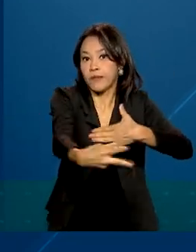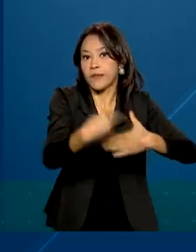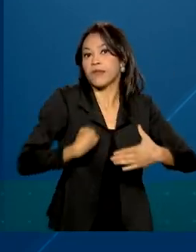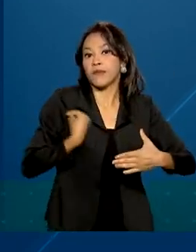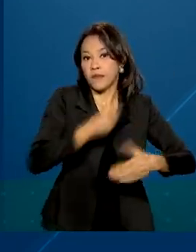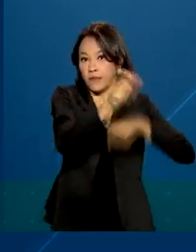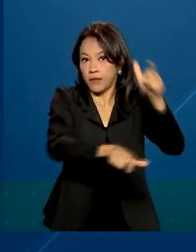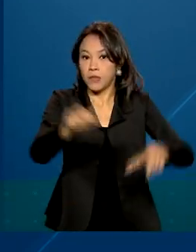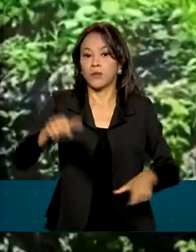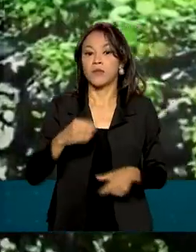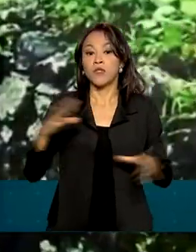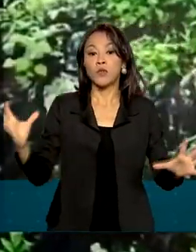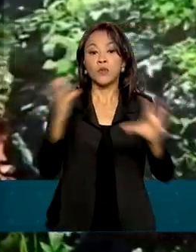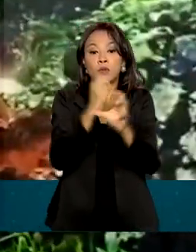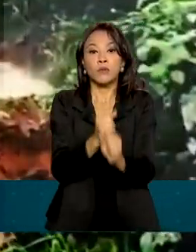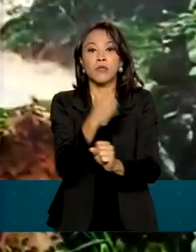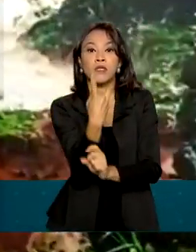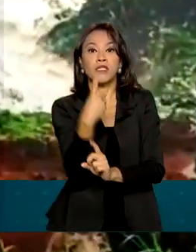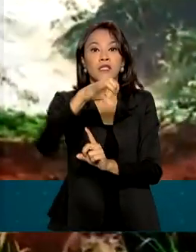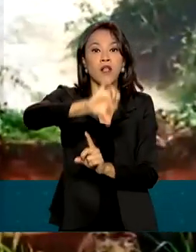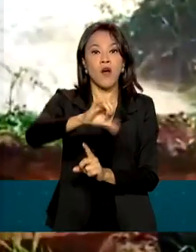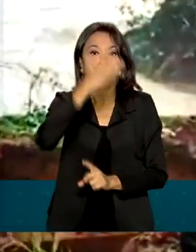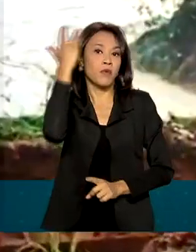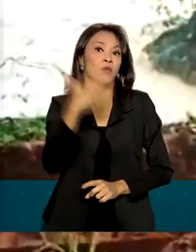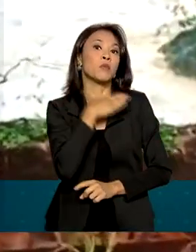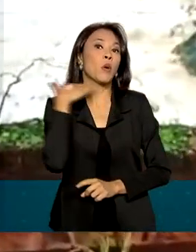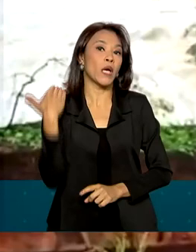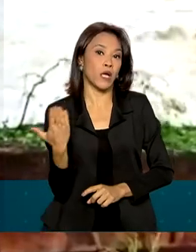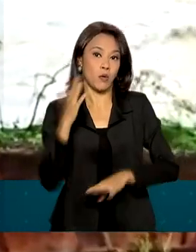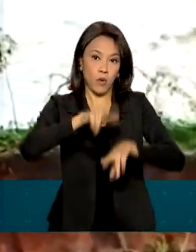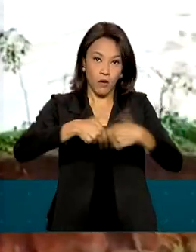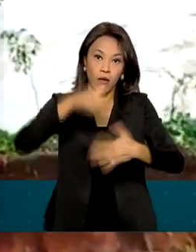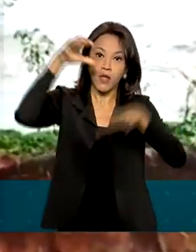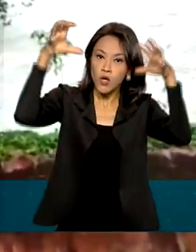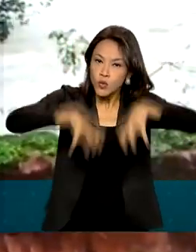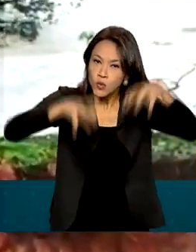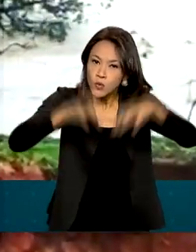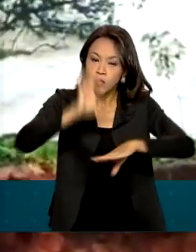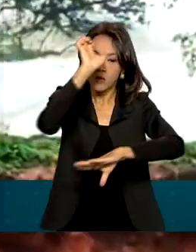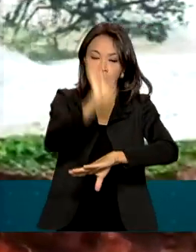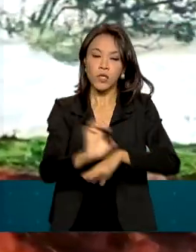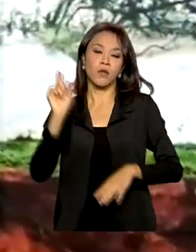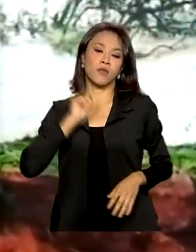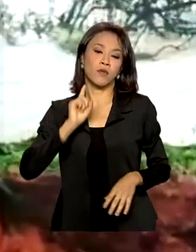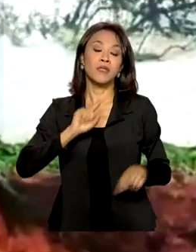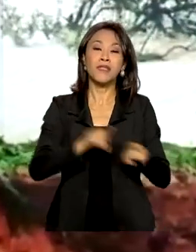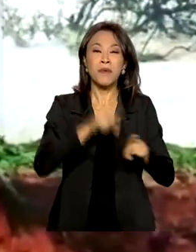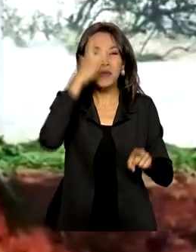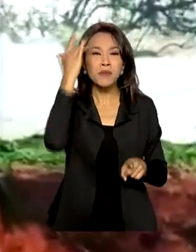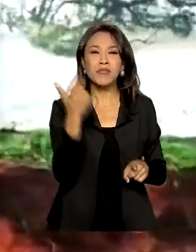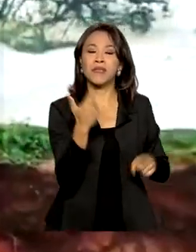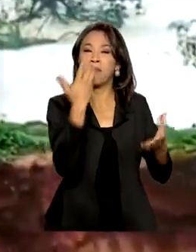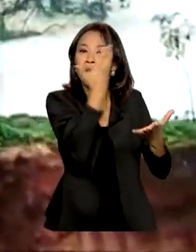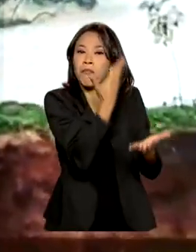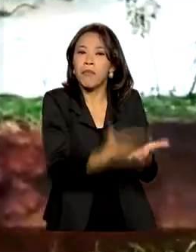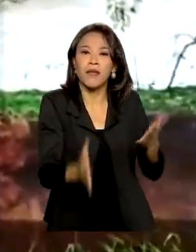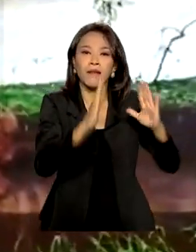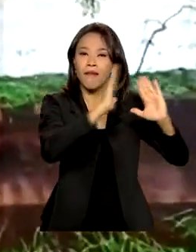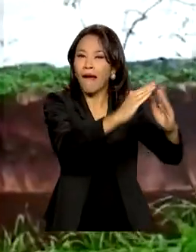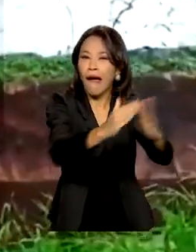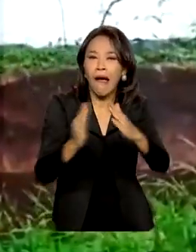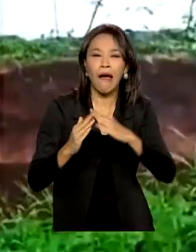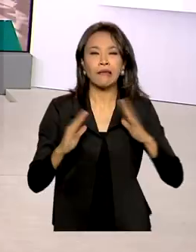pessoas morreram por conta das enchentes em Minas Gerais, além dos desabrigados e desalojados, que ultrapassam